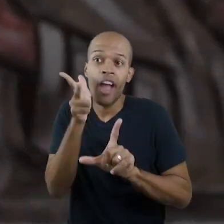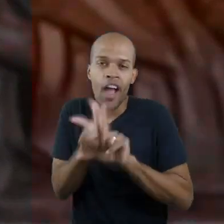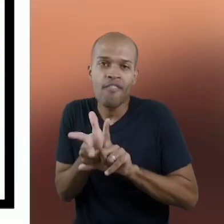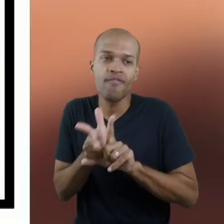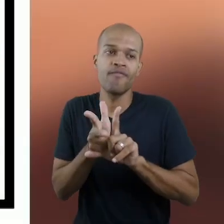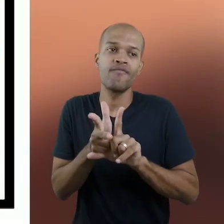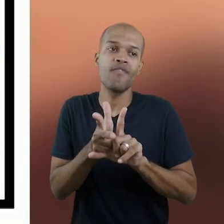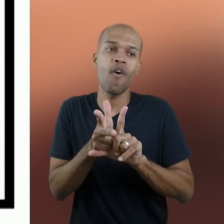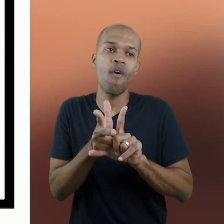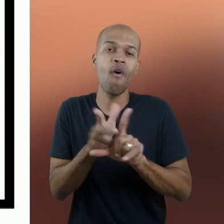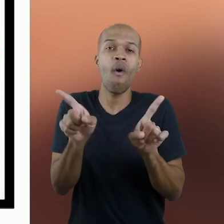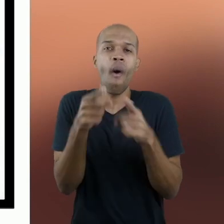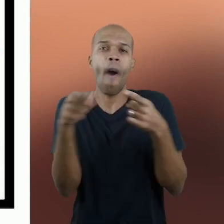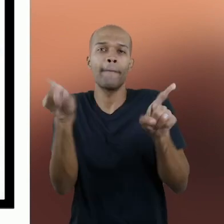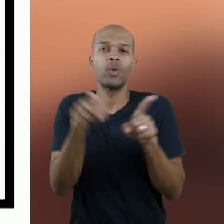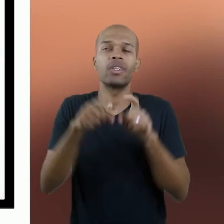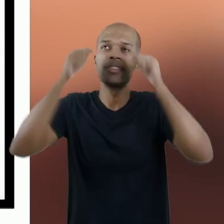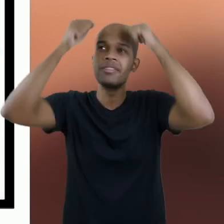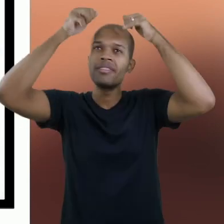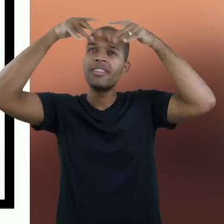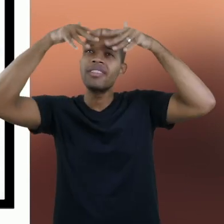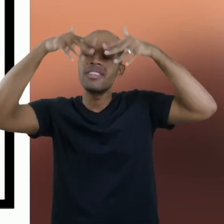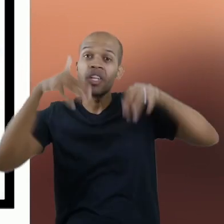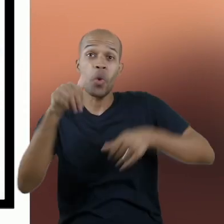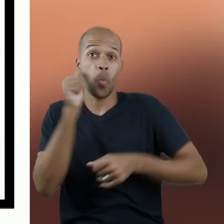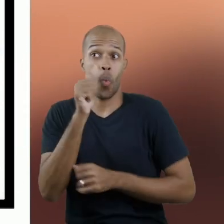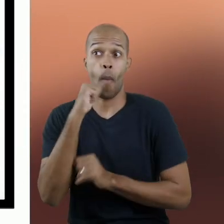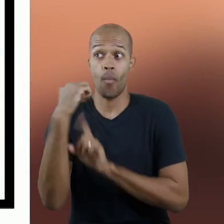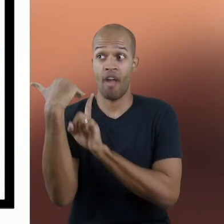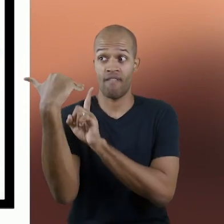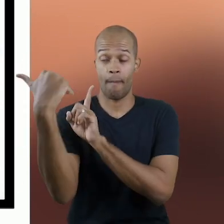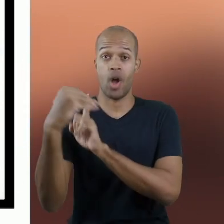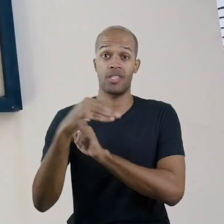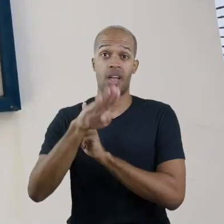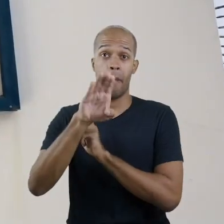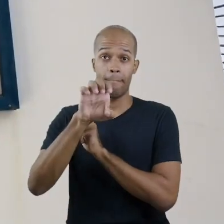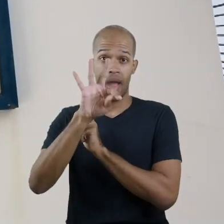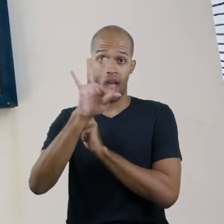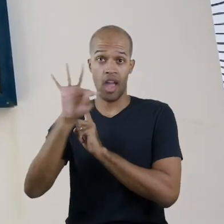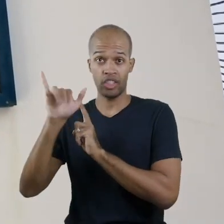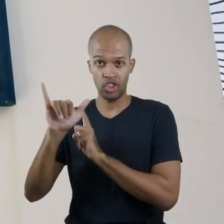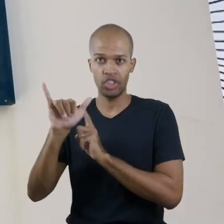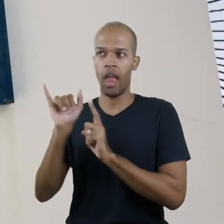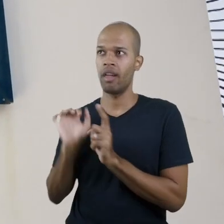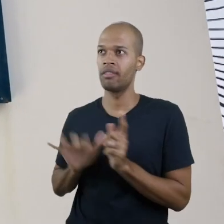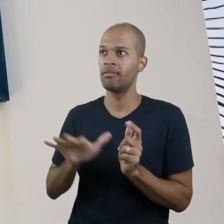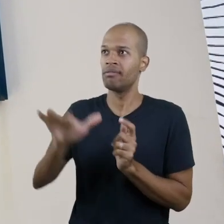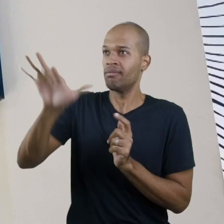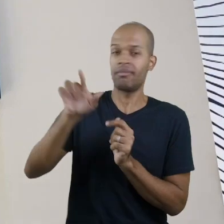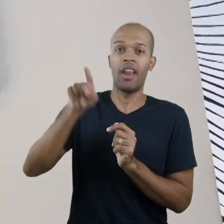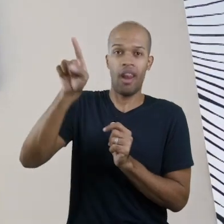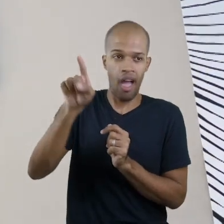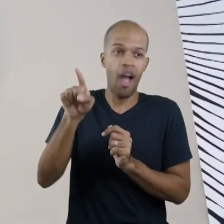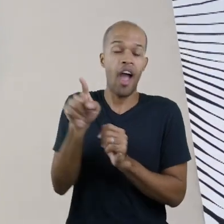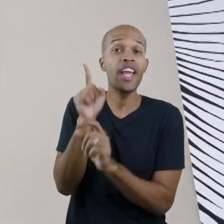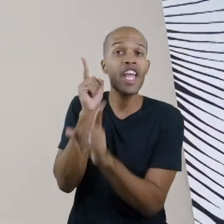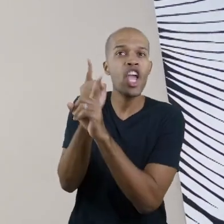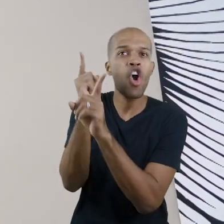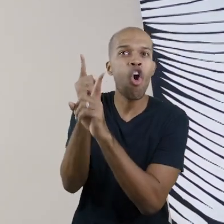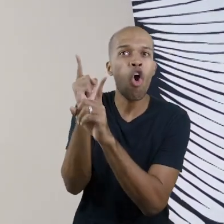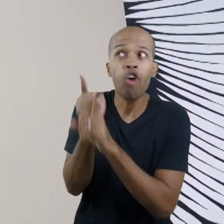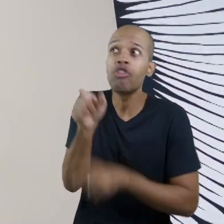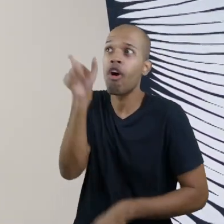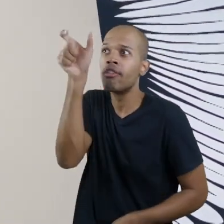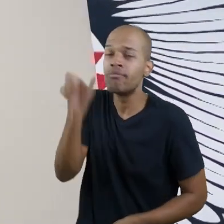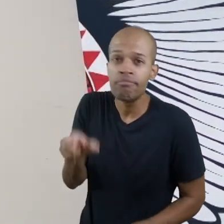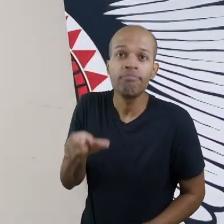LP Suor no Rosto com Beth Carvalho, que subiu a serrinha. Subiu a serrinha, encontrou vovó Maria Joana,